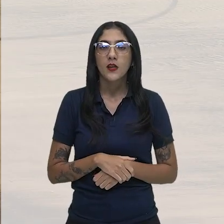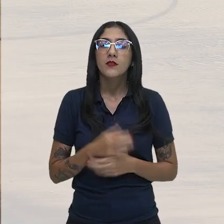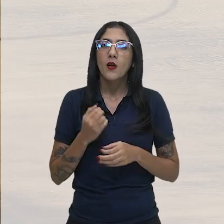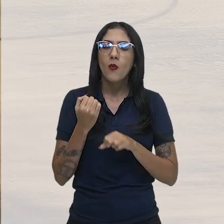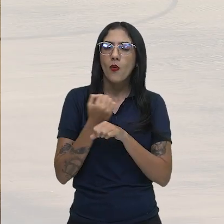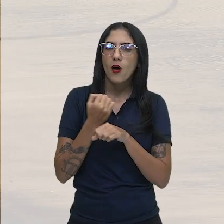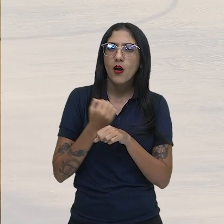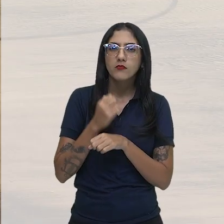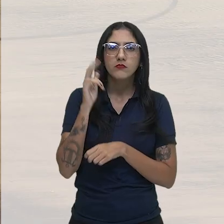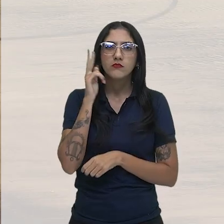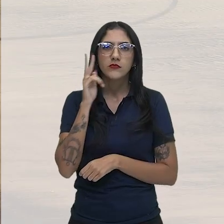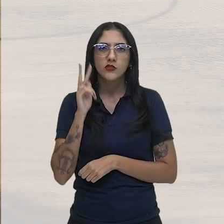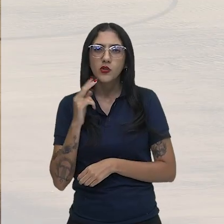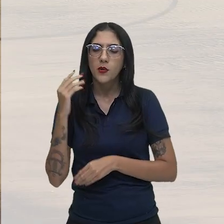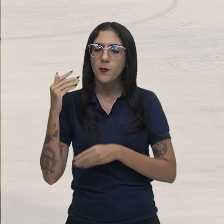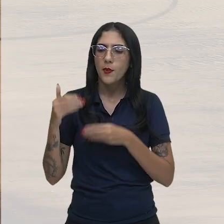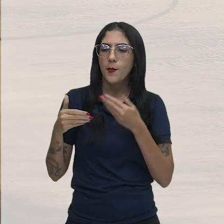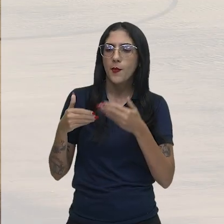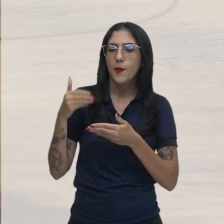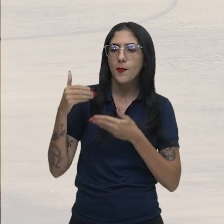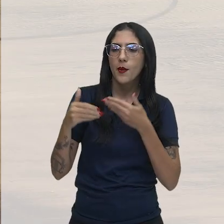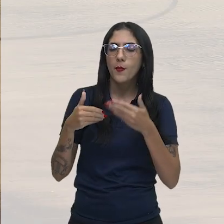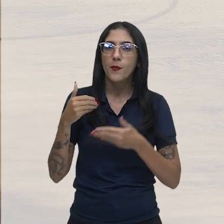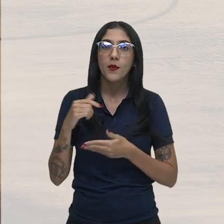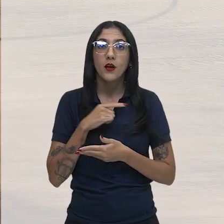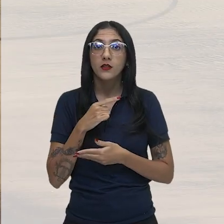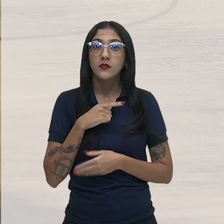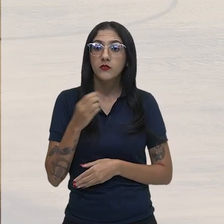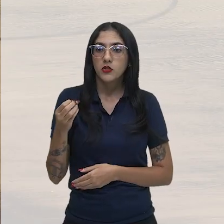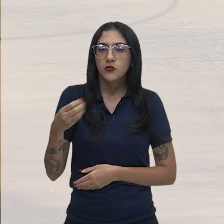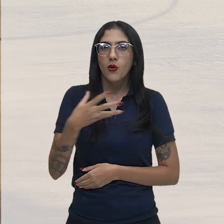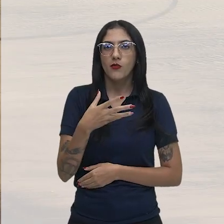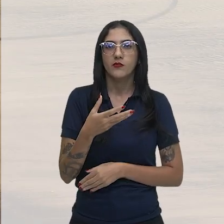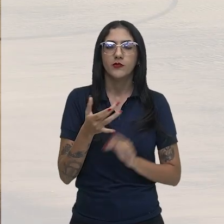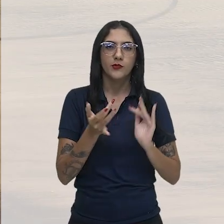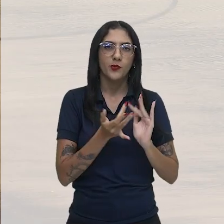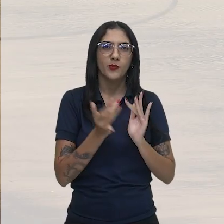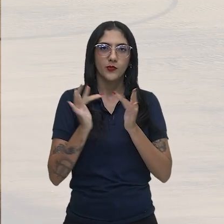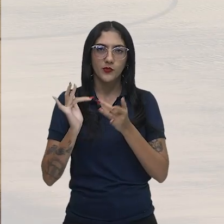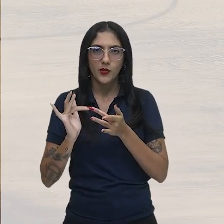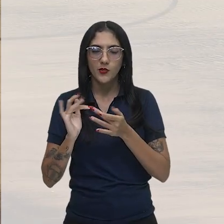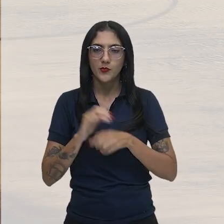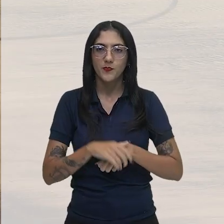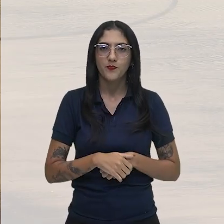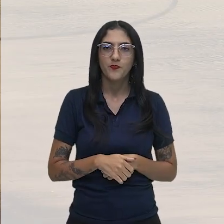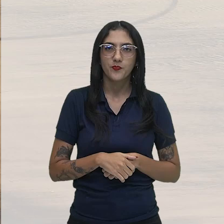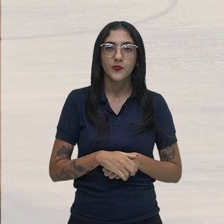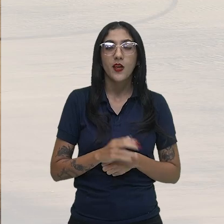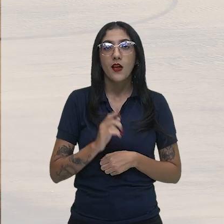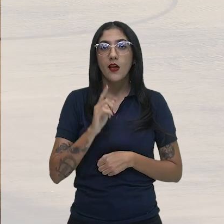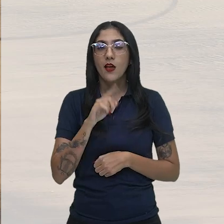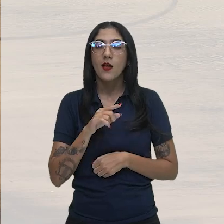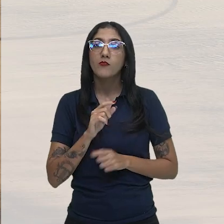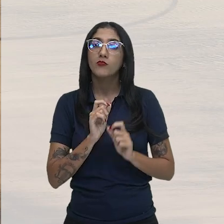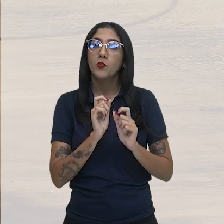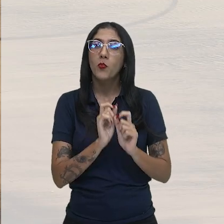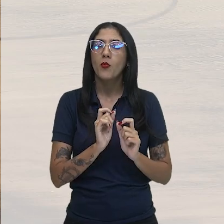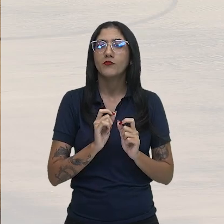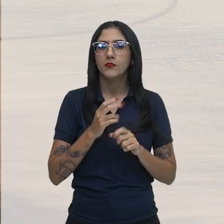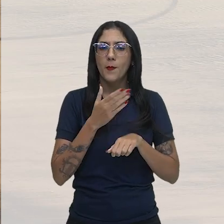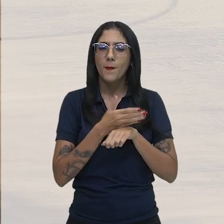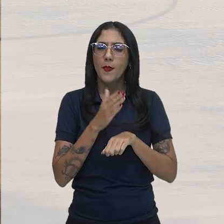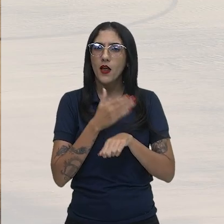passar da história, a luta foi entrando aí em outros contextos, Passou a ser utilizado como uma atividade para